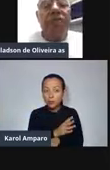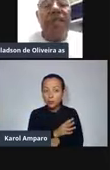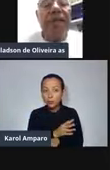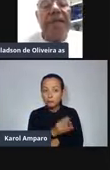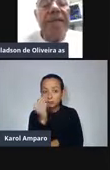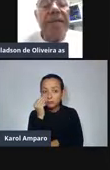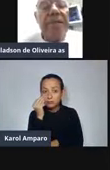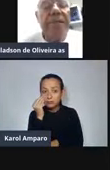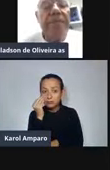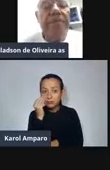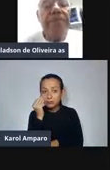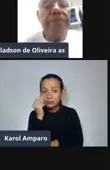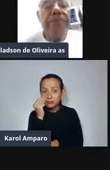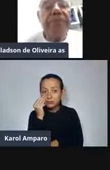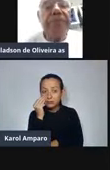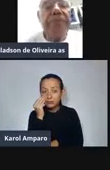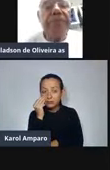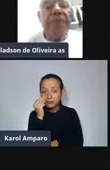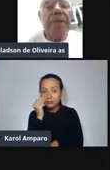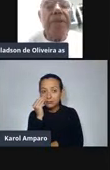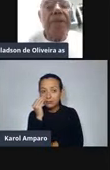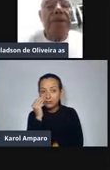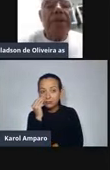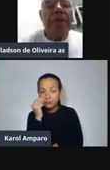Posso tentar lá?